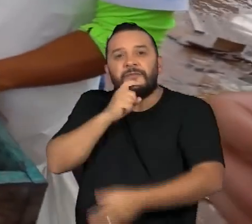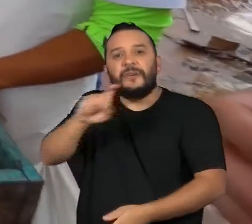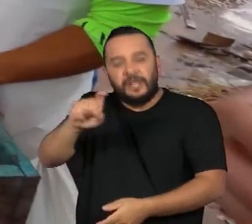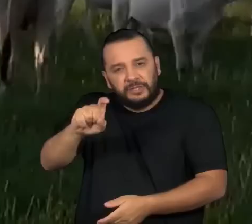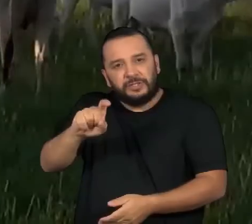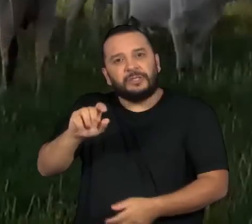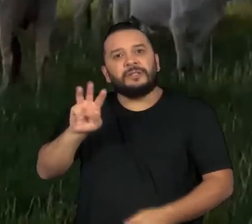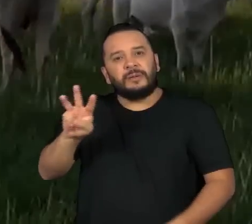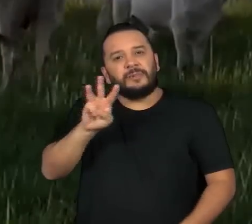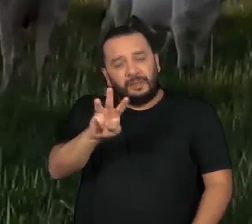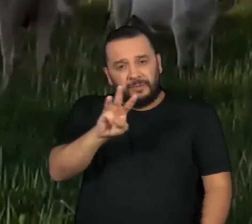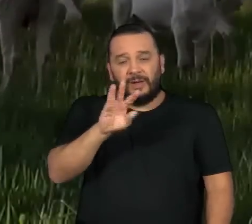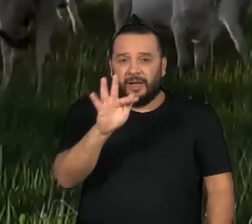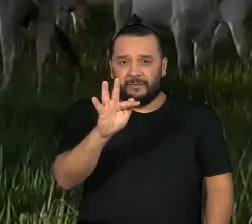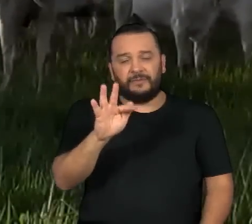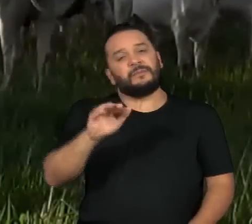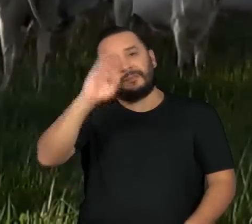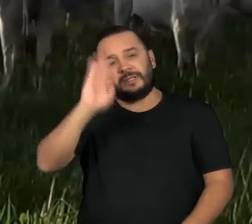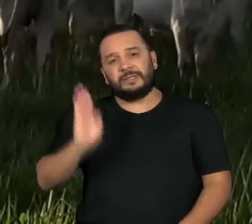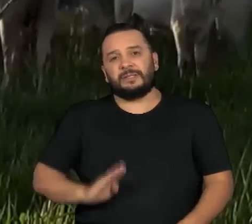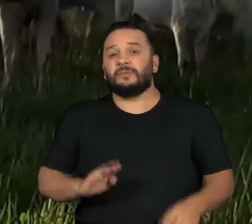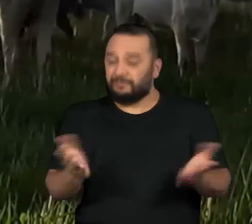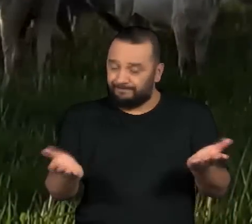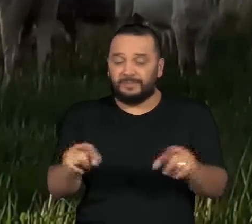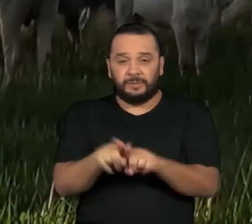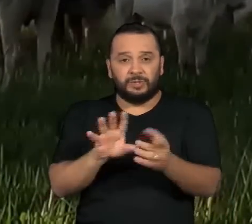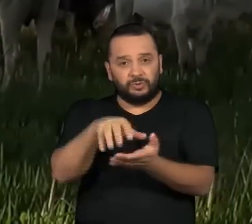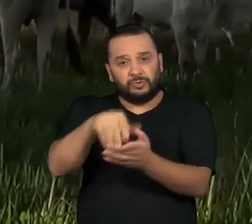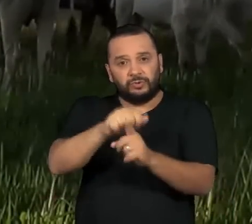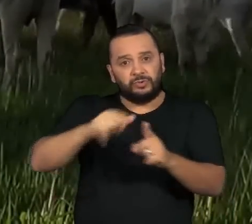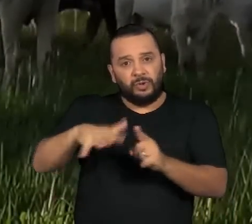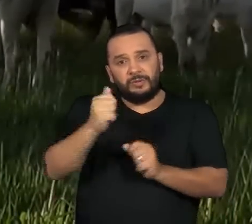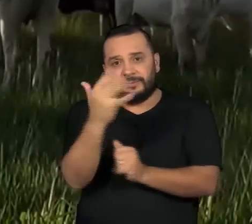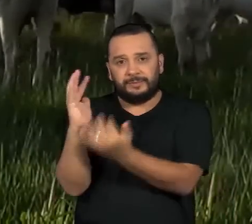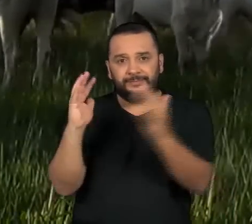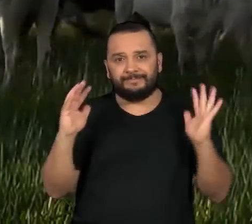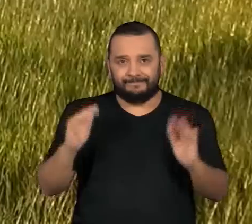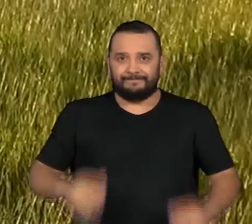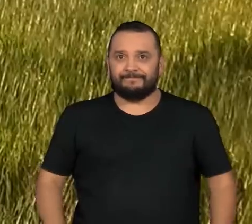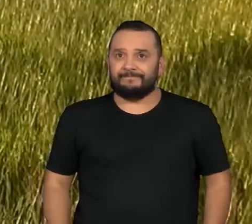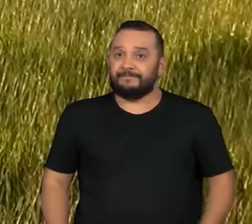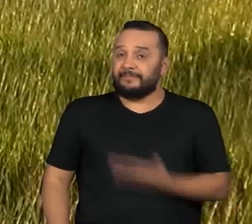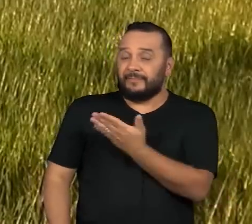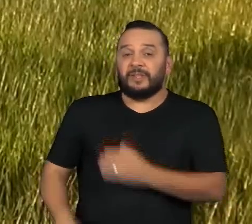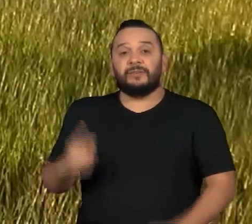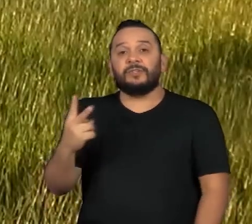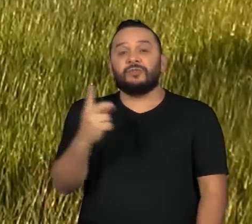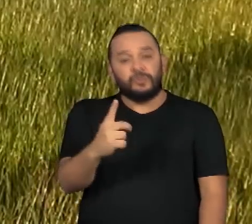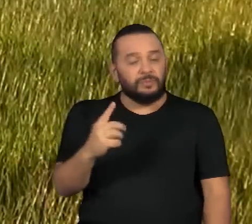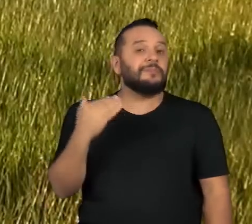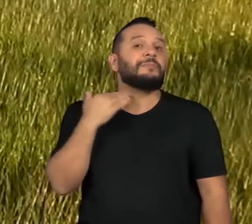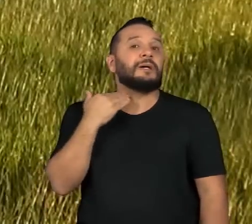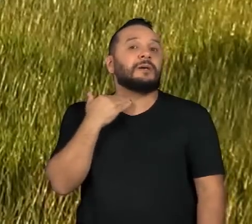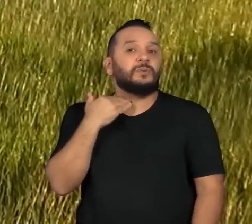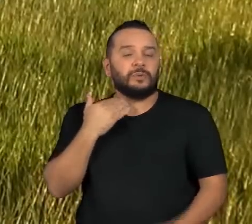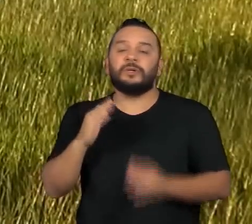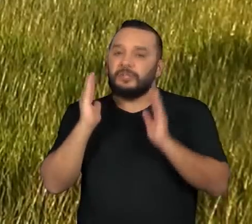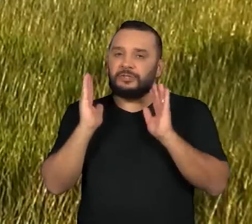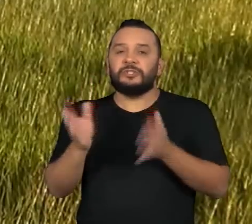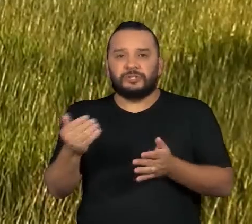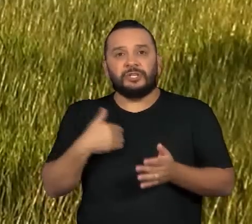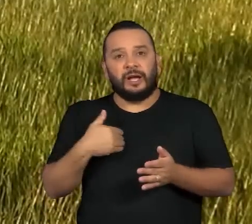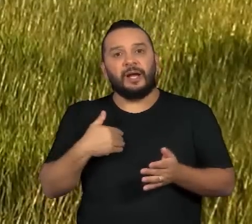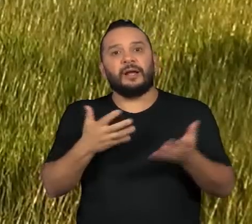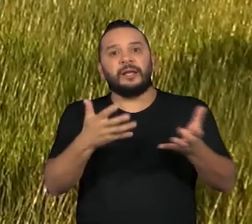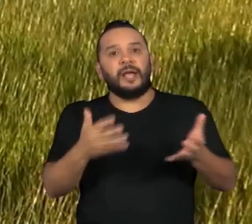Socioambiental. 21 bancos aderiram ao protocolo da FEBRABAN, exigindo que os frigoríficos comprovem